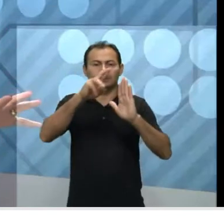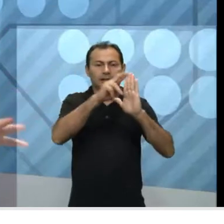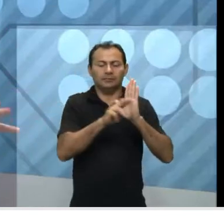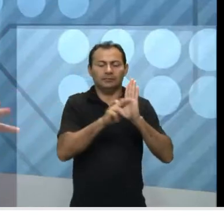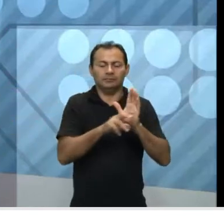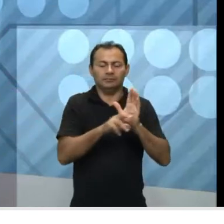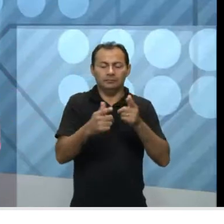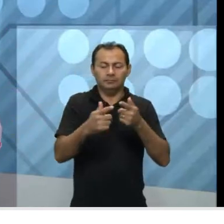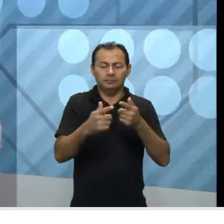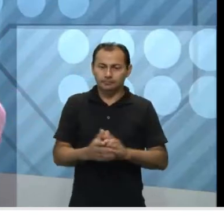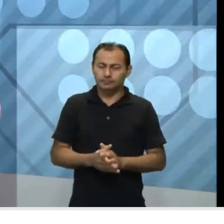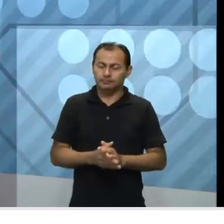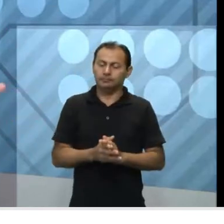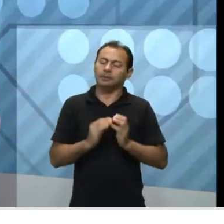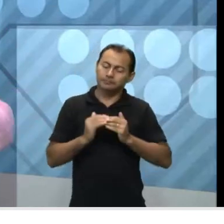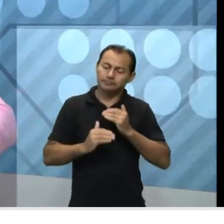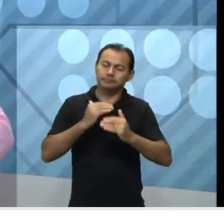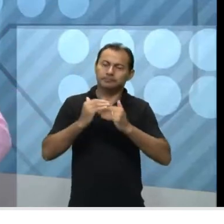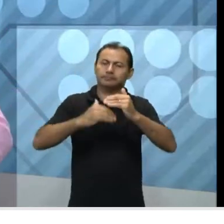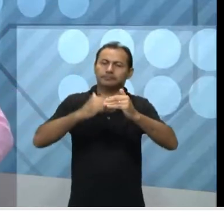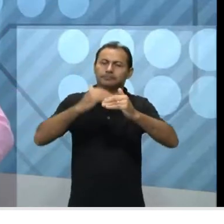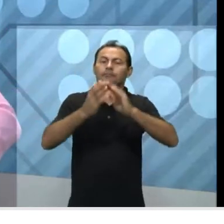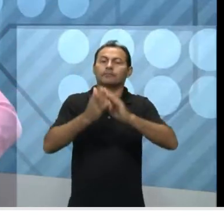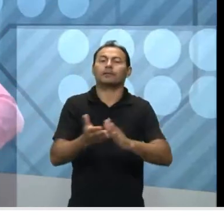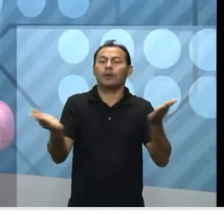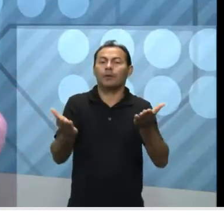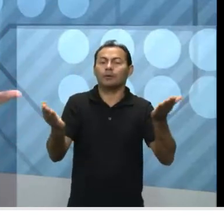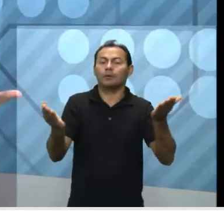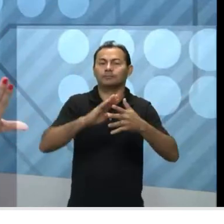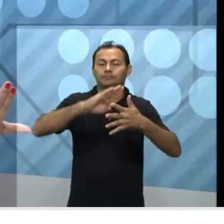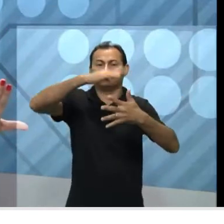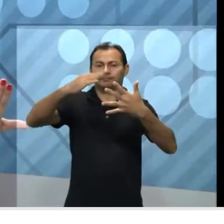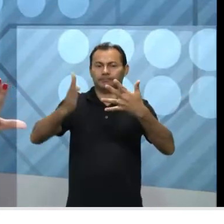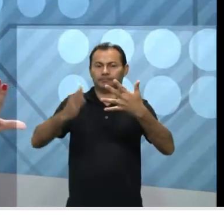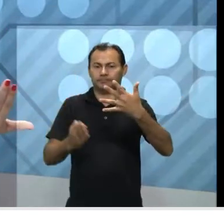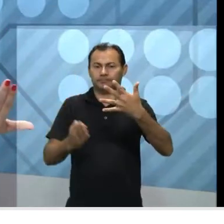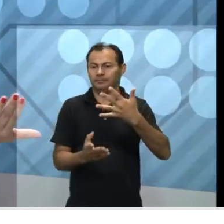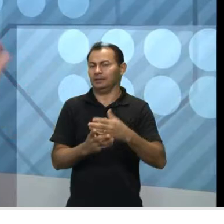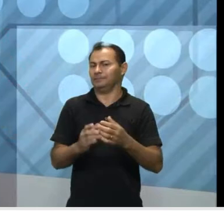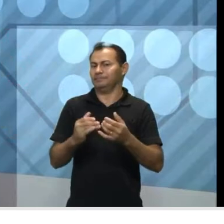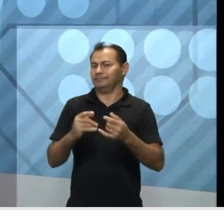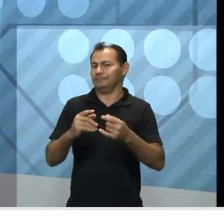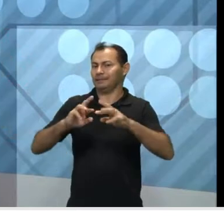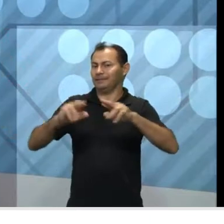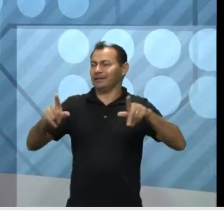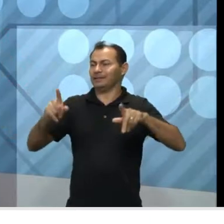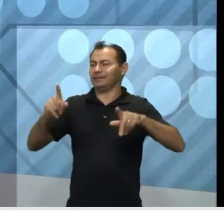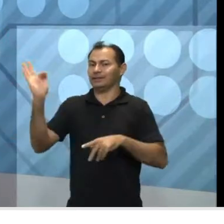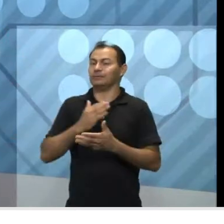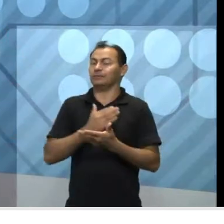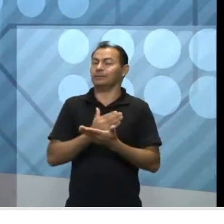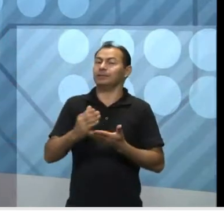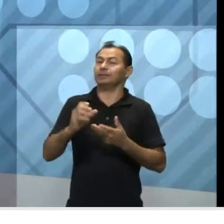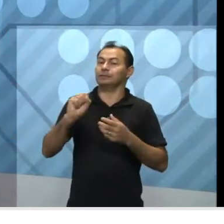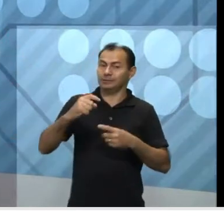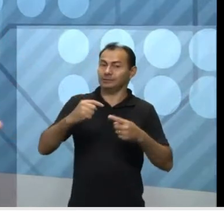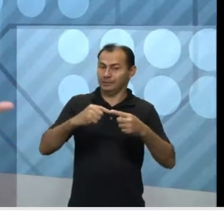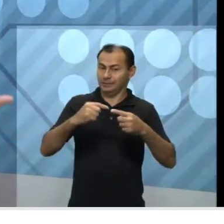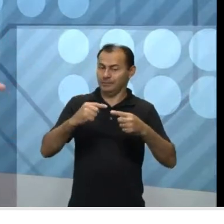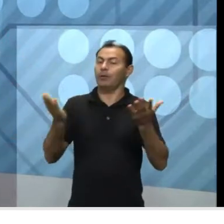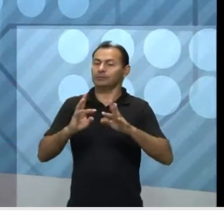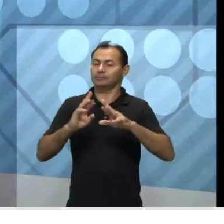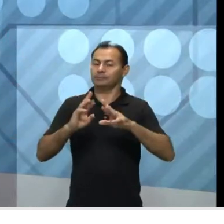a Libras não tem nenhuma semelhança com a língua de sinais francesa. Mas a Europa, principalmente a França, é o berço